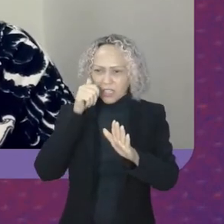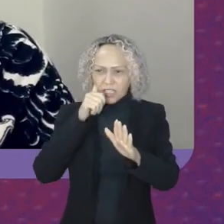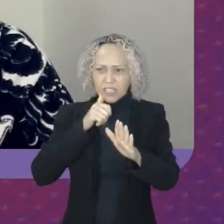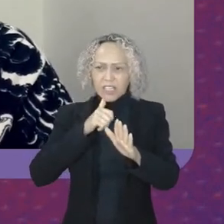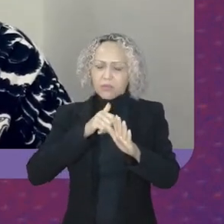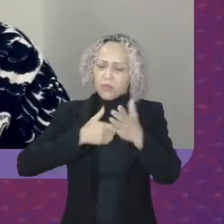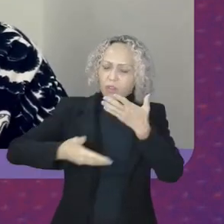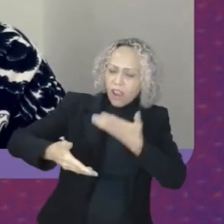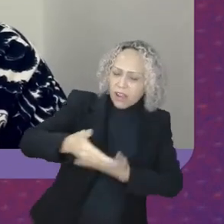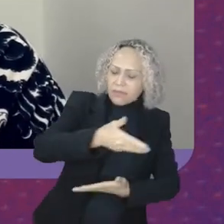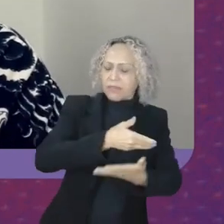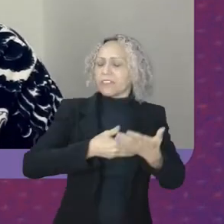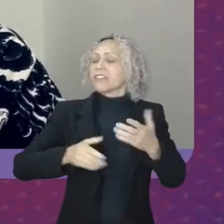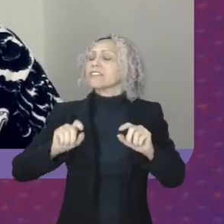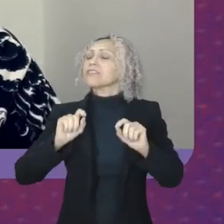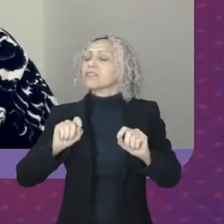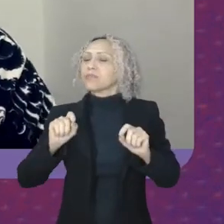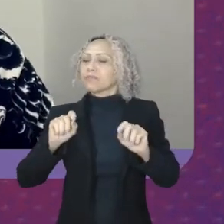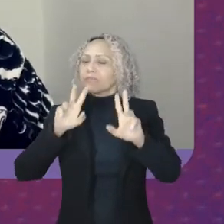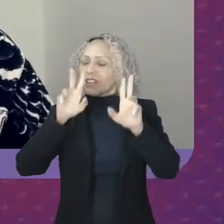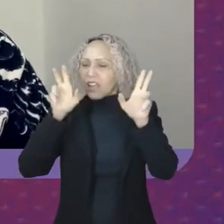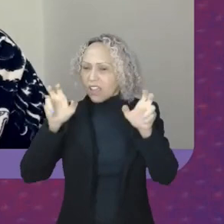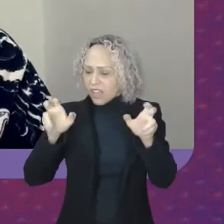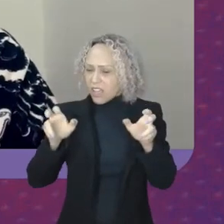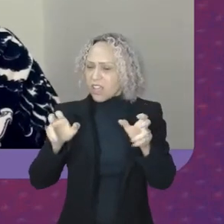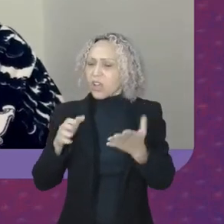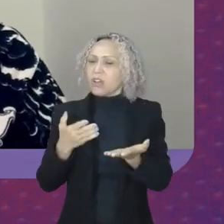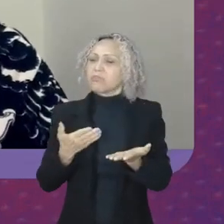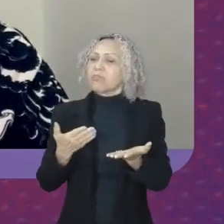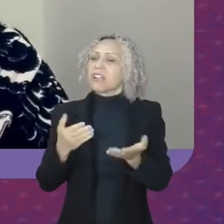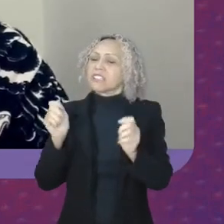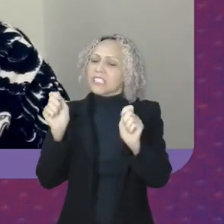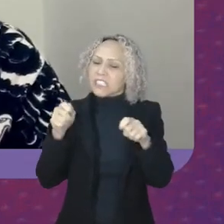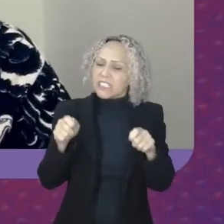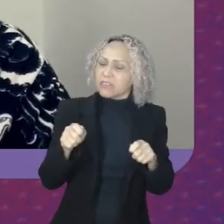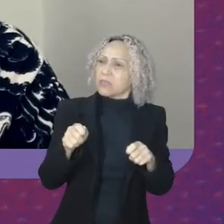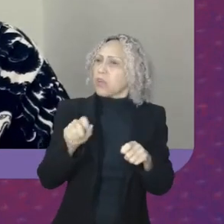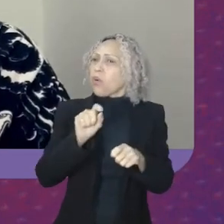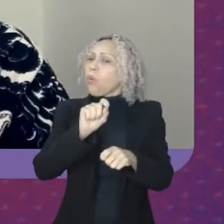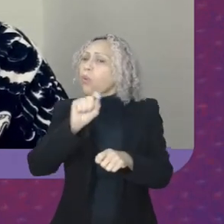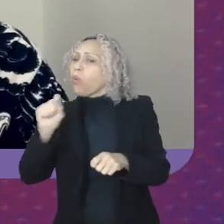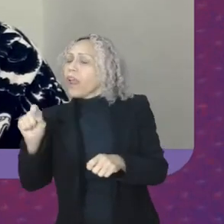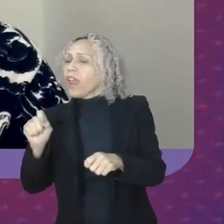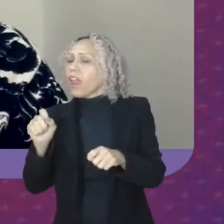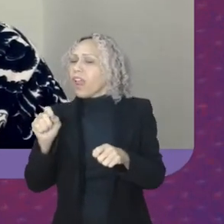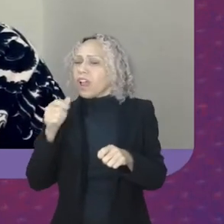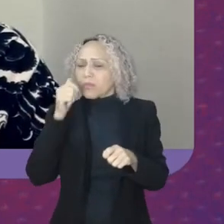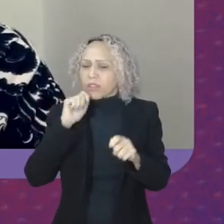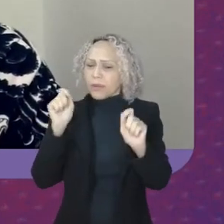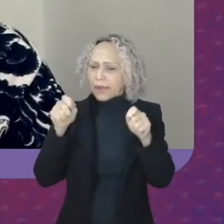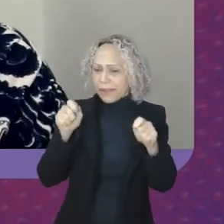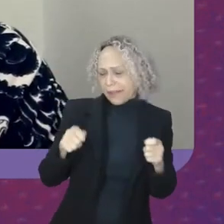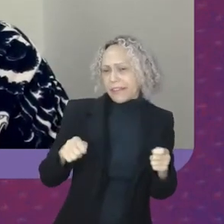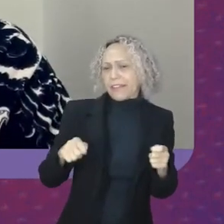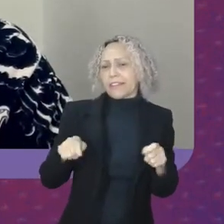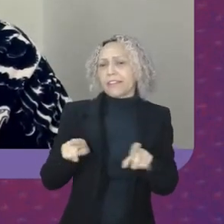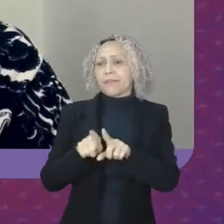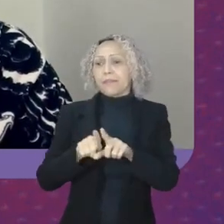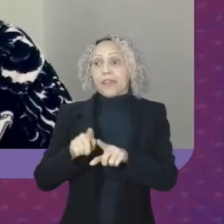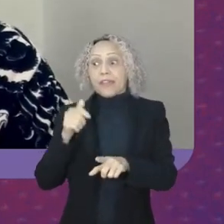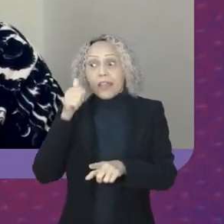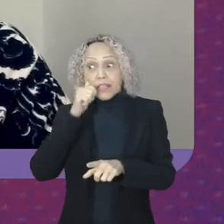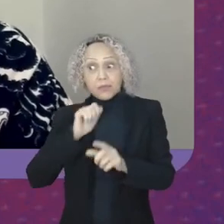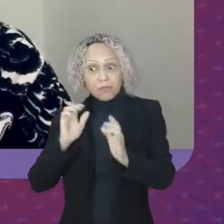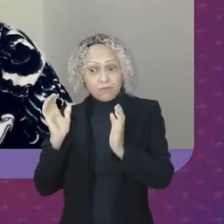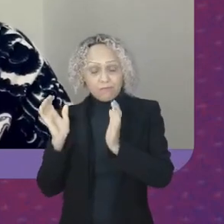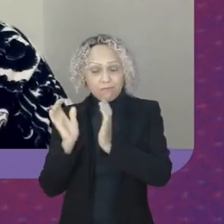as demandas, sobre as políticas públicas para as mulheres, sobre o fortalecimento da nossa organização. E